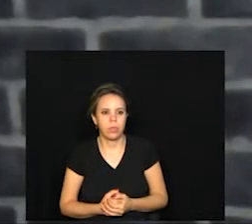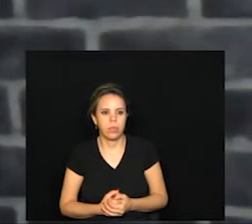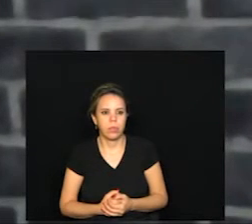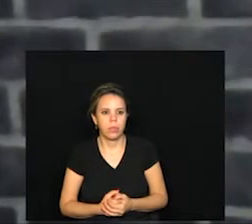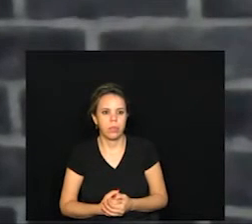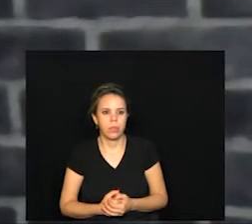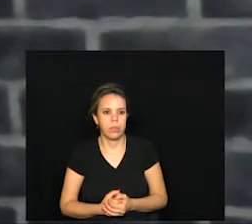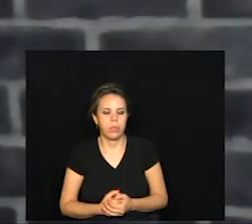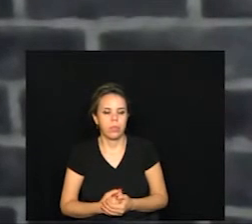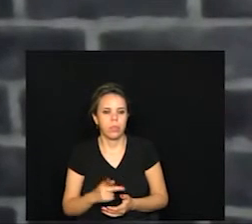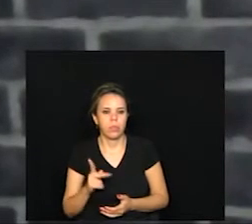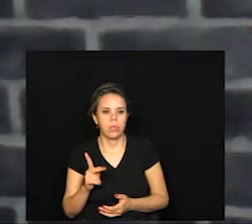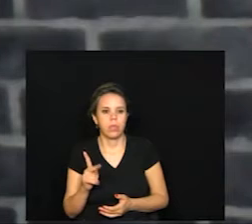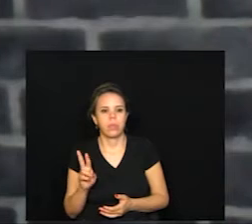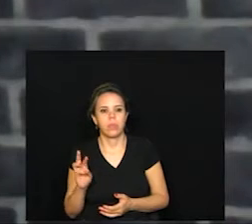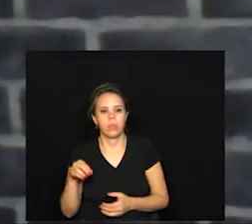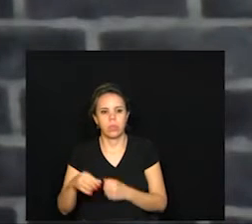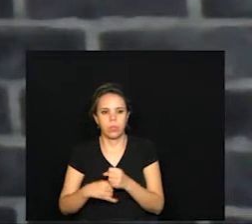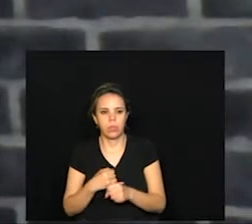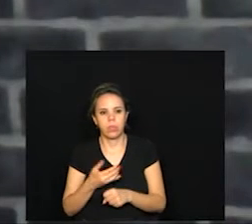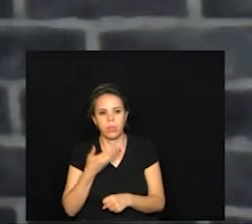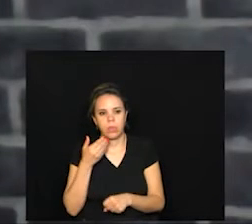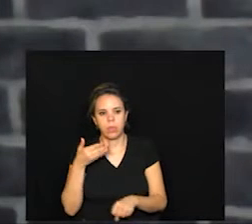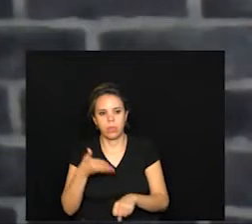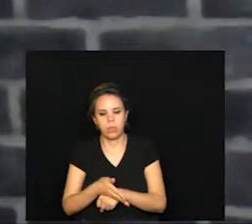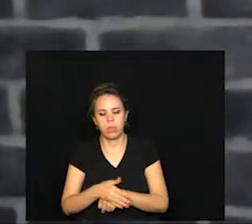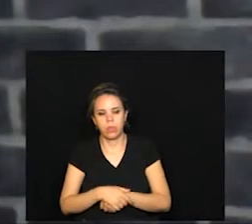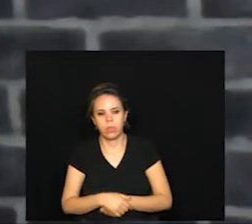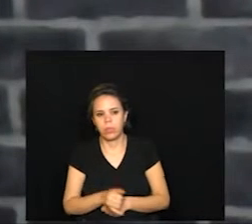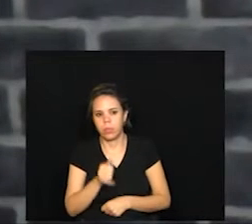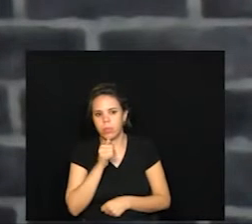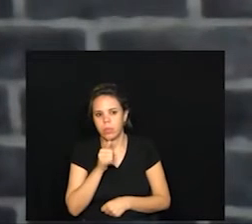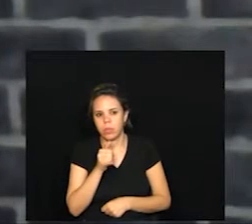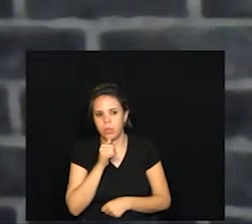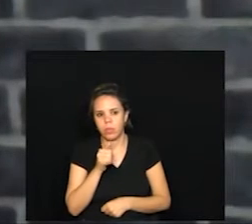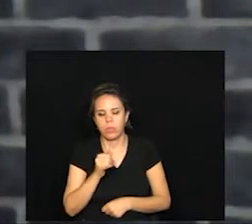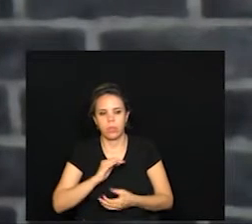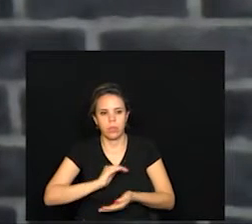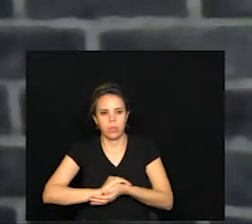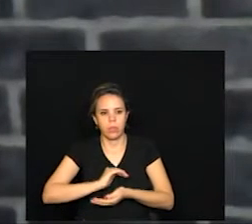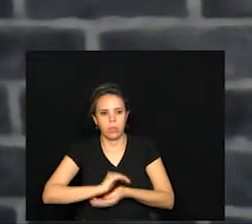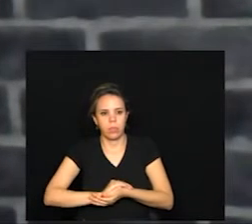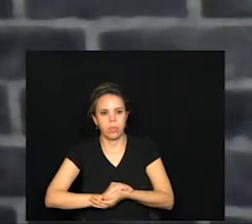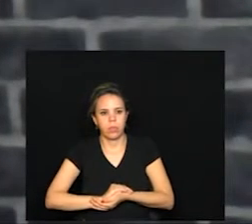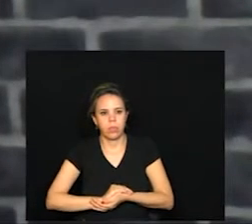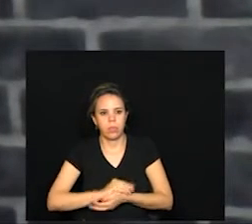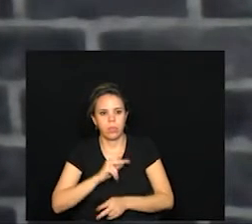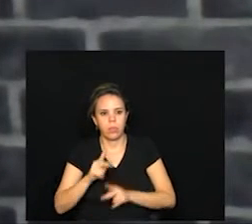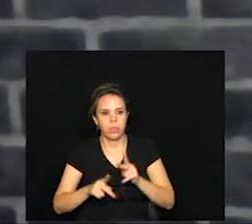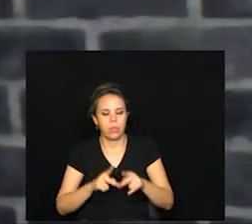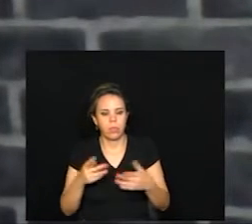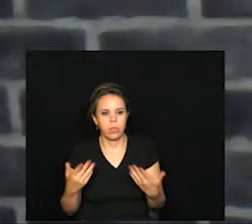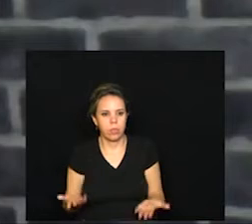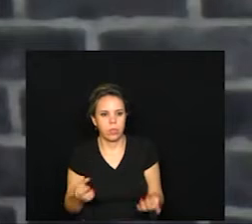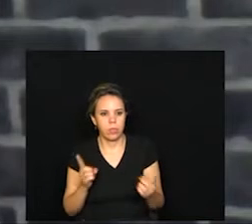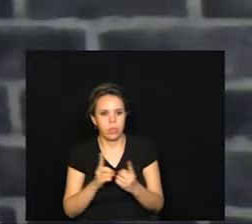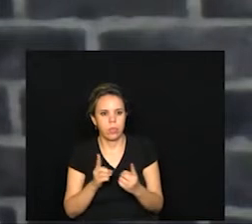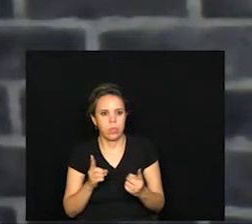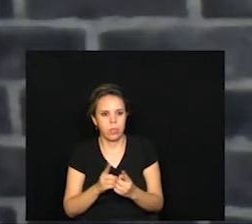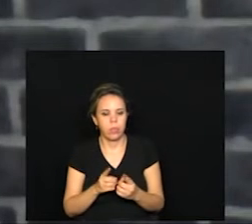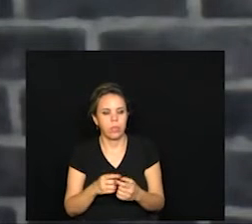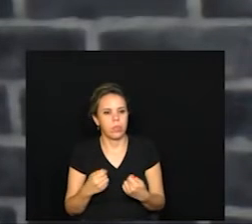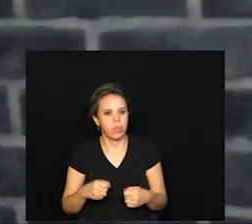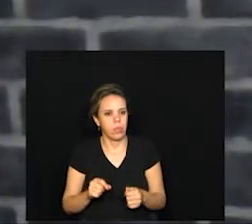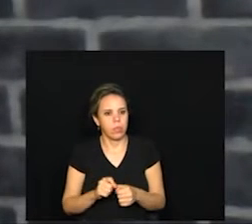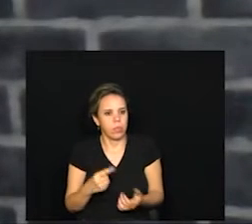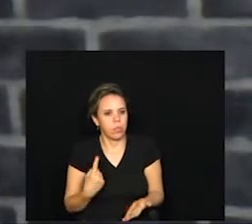na ferramenta do Procon Digital essa facilidade de acesso. Por exemplo, no Poupa Tempo, para que ele seja atendido, é necessário que ele